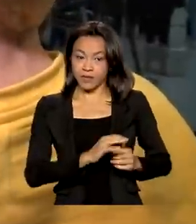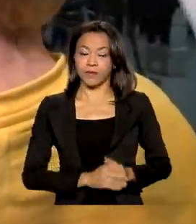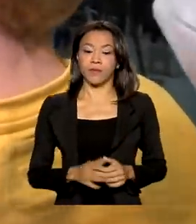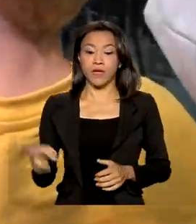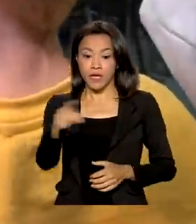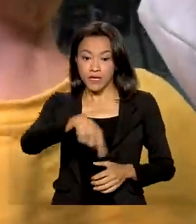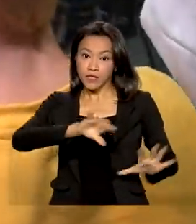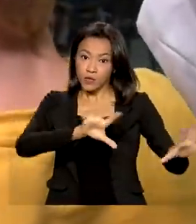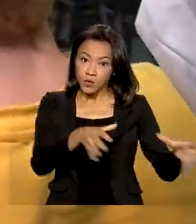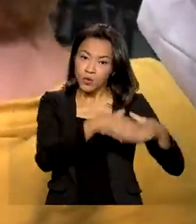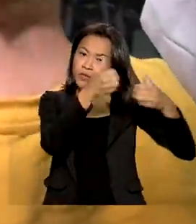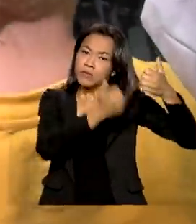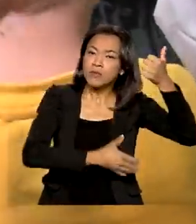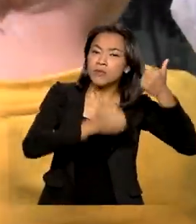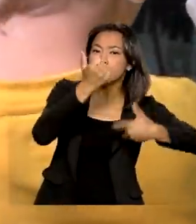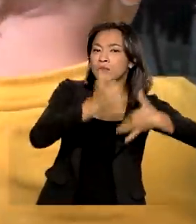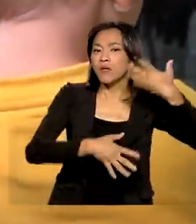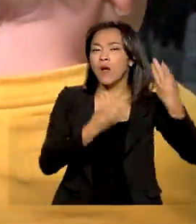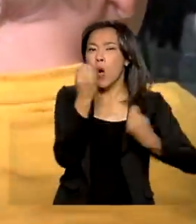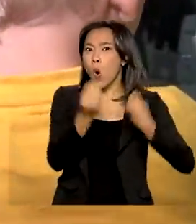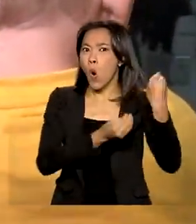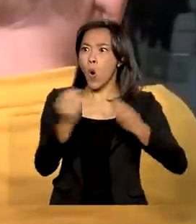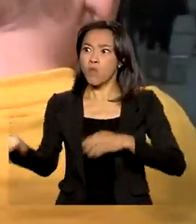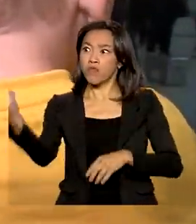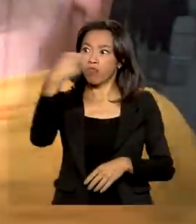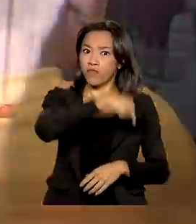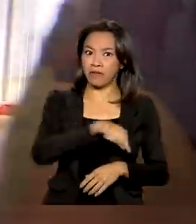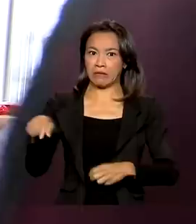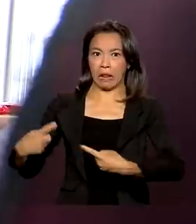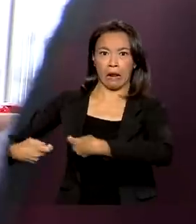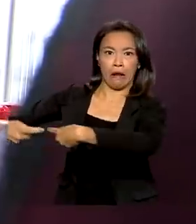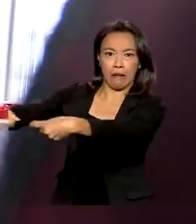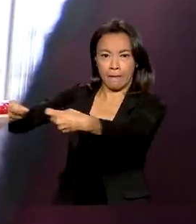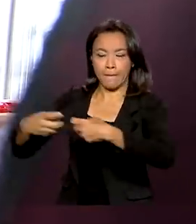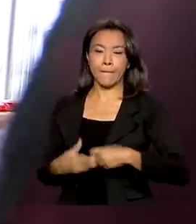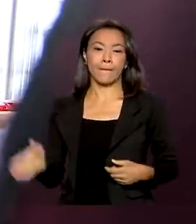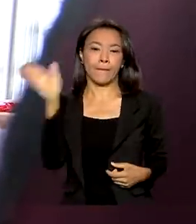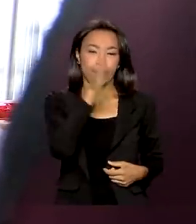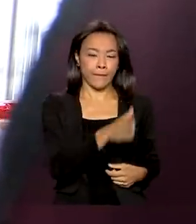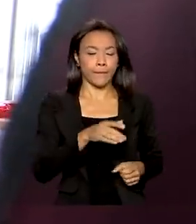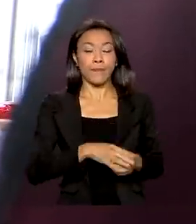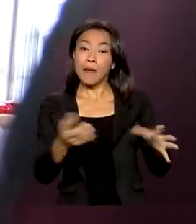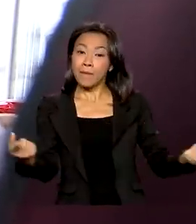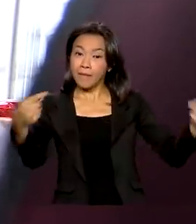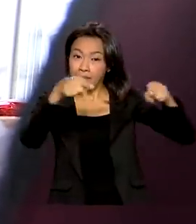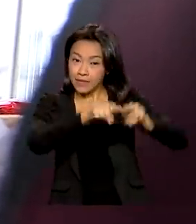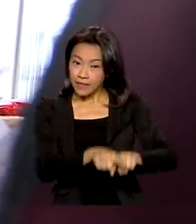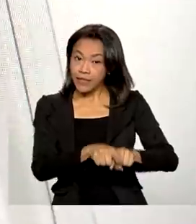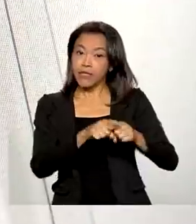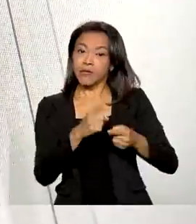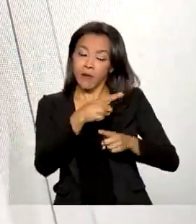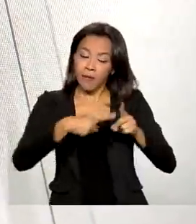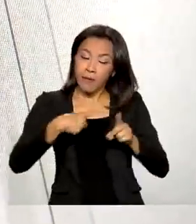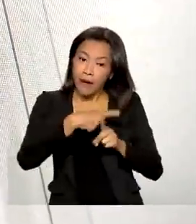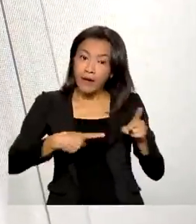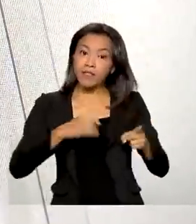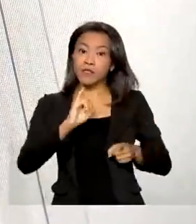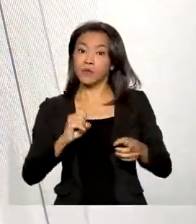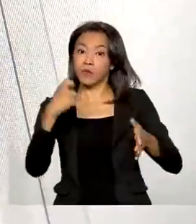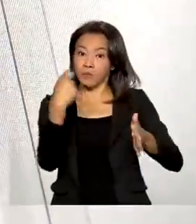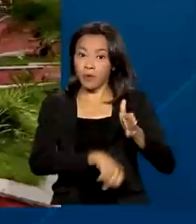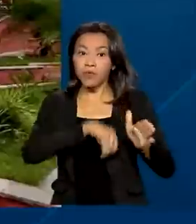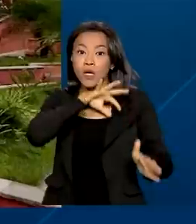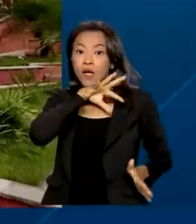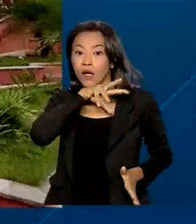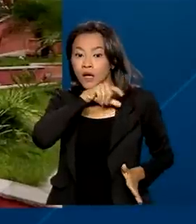Grupo relata como saiu do centro dos conflitos. Uma parceria permite que parte do imposto de renda seja direcionada